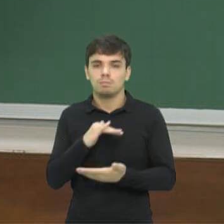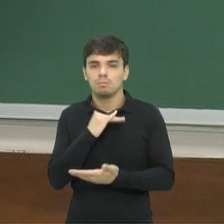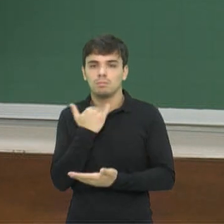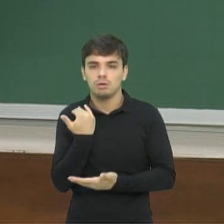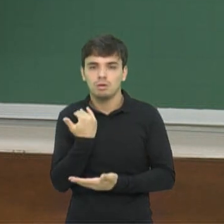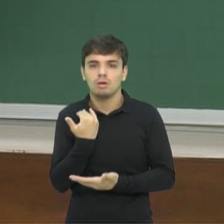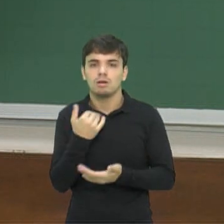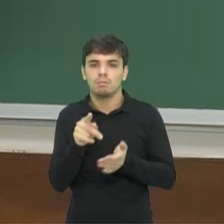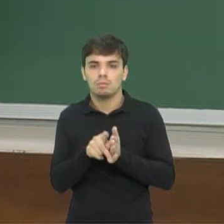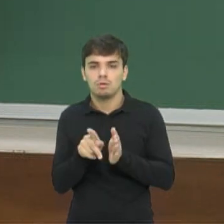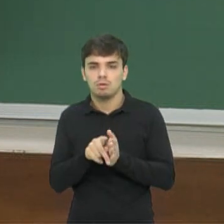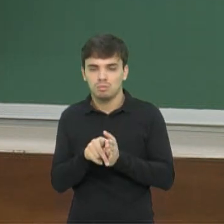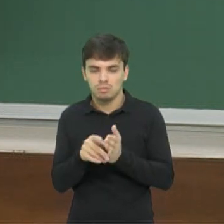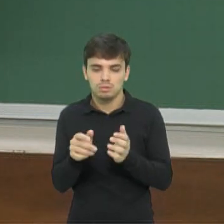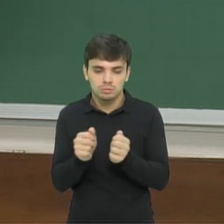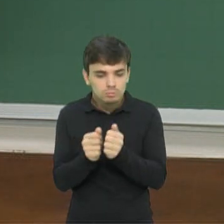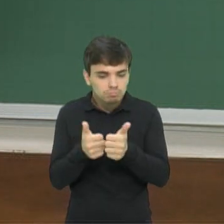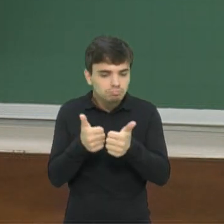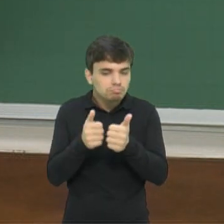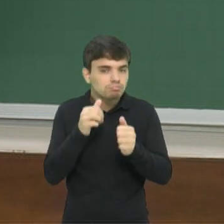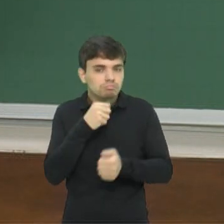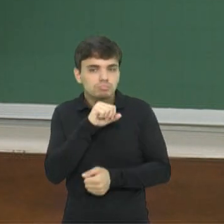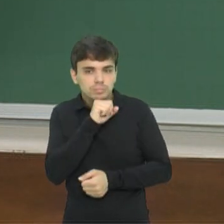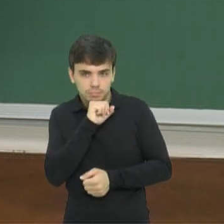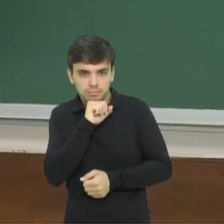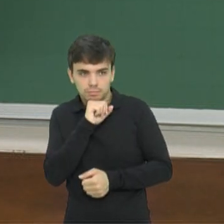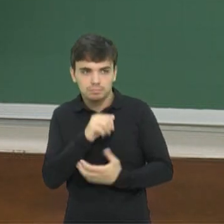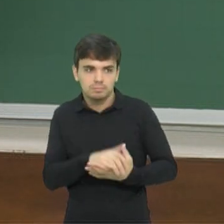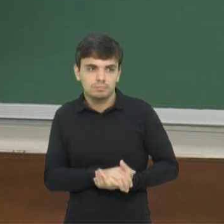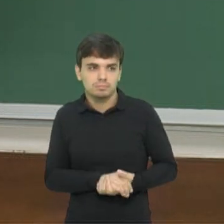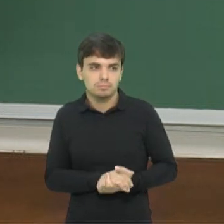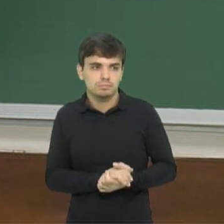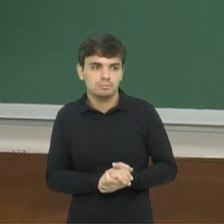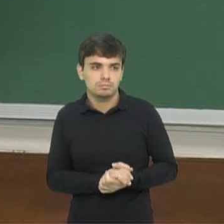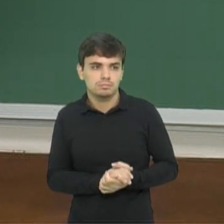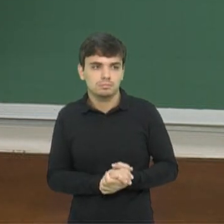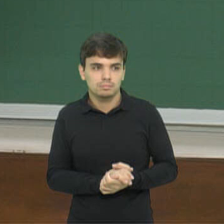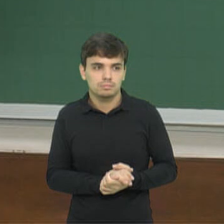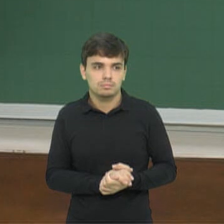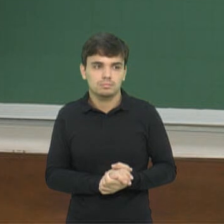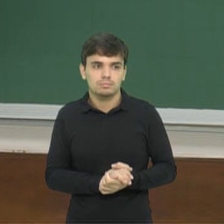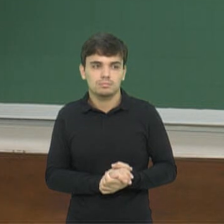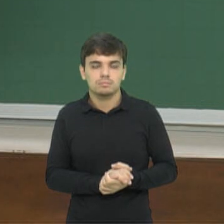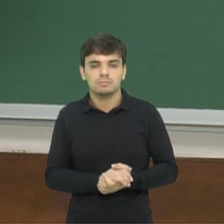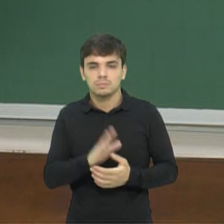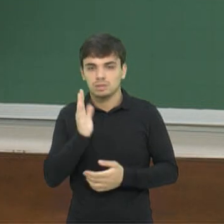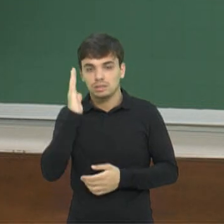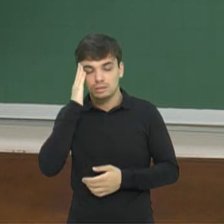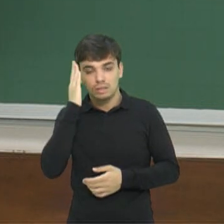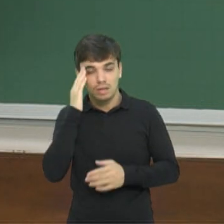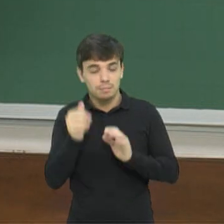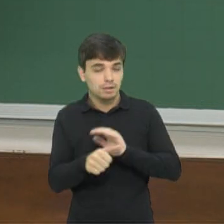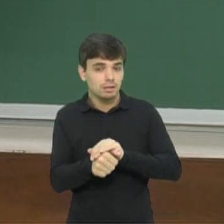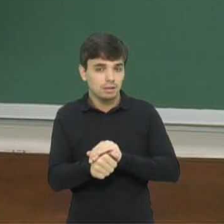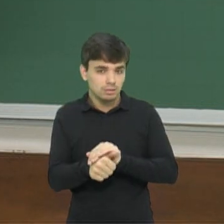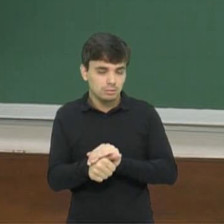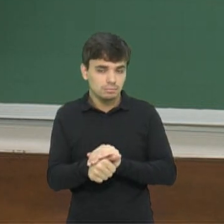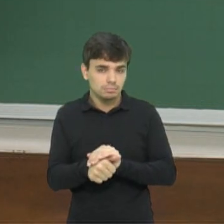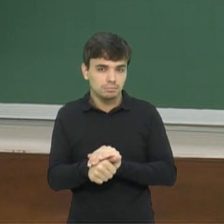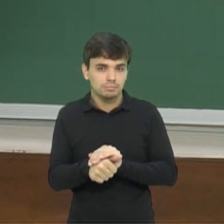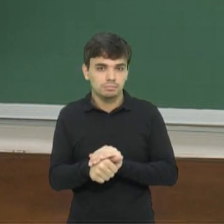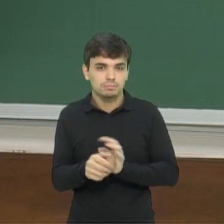ainda, quando estão saindo do ninho. Então, nasce muito mais do que consegue sobreviver. Então, aqui a gente já sabe que a curva 1 é de tartaruga. Então, entre C e